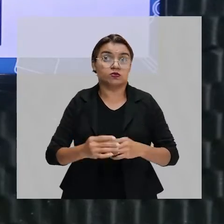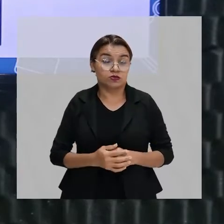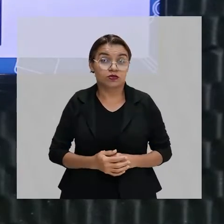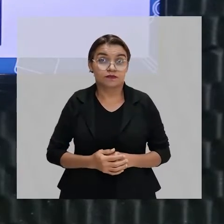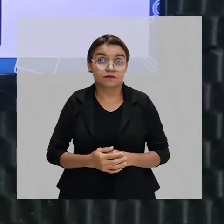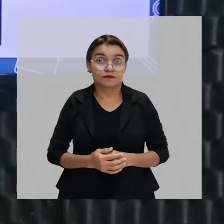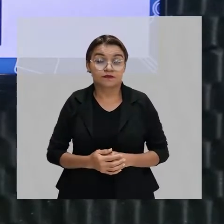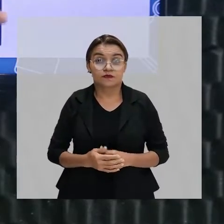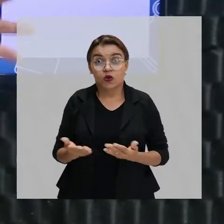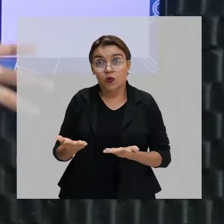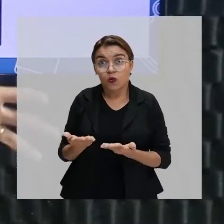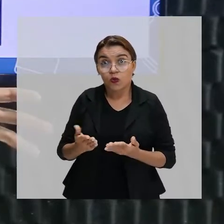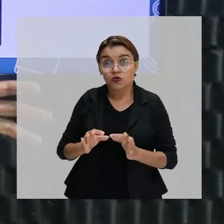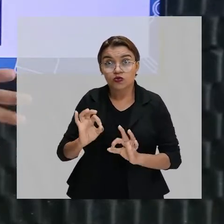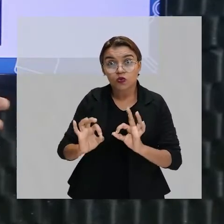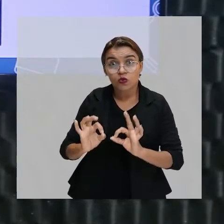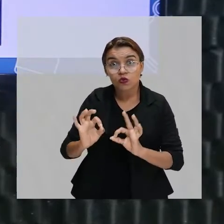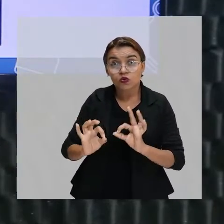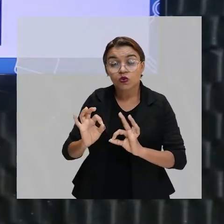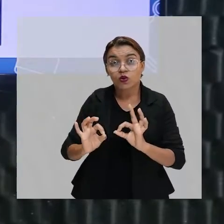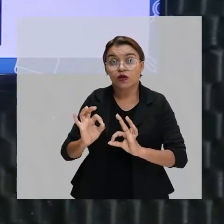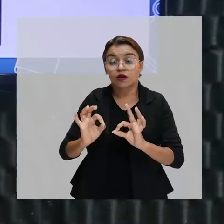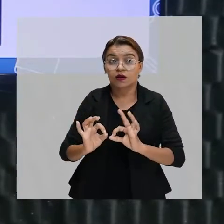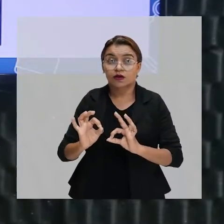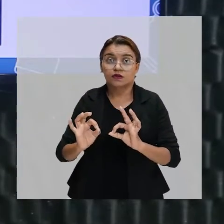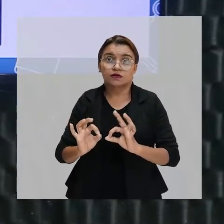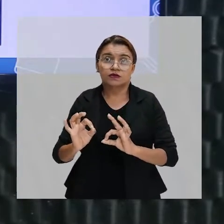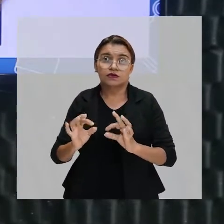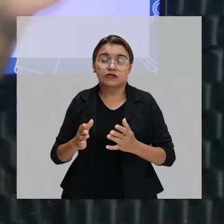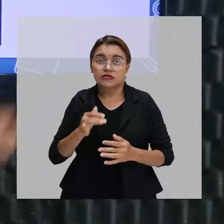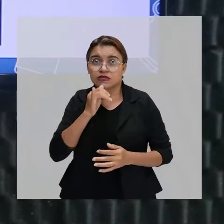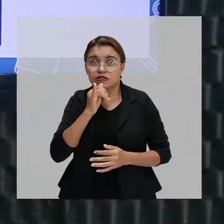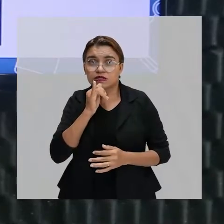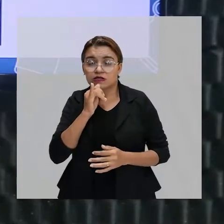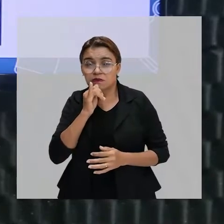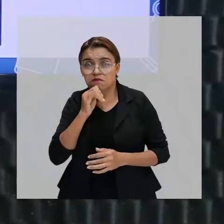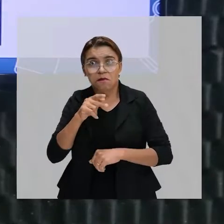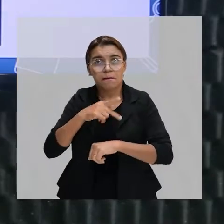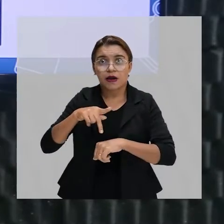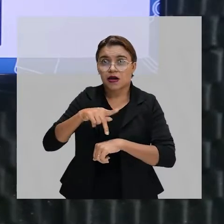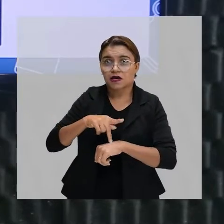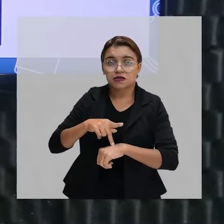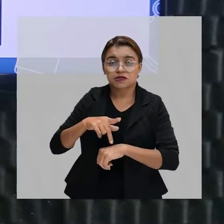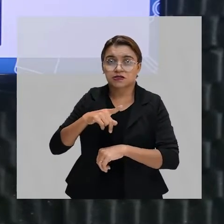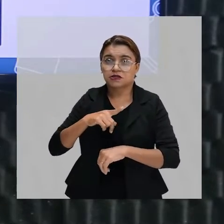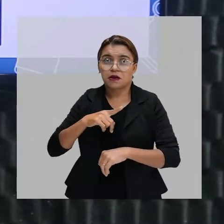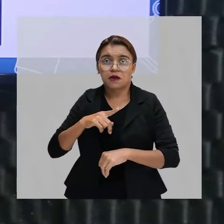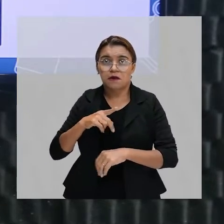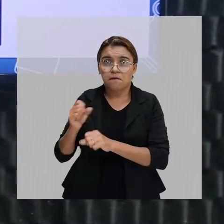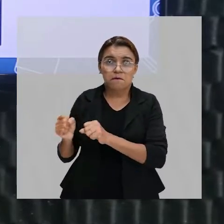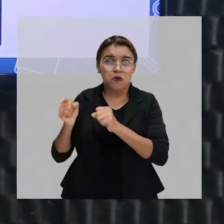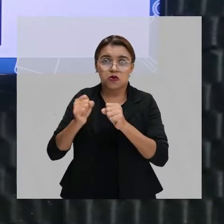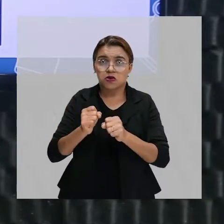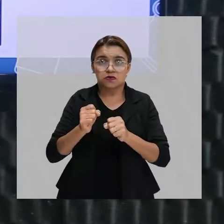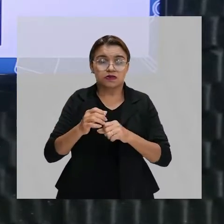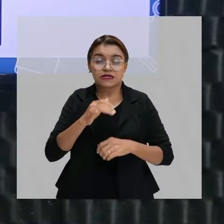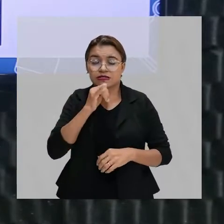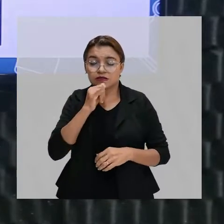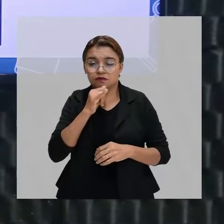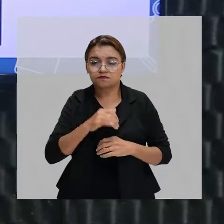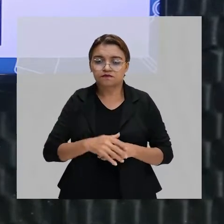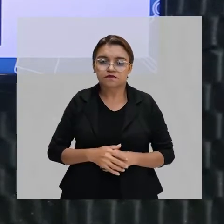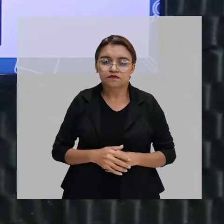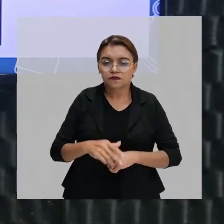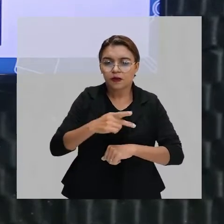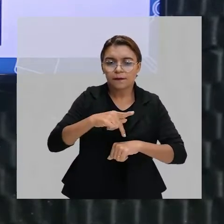na atualidade é controlada na atualidade por um poderio bélico que determinado o país tem E aí eu não vou